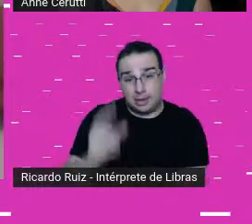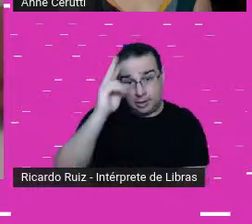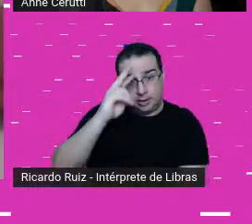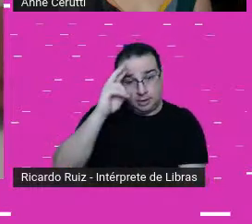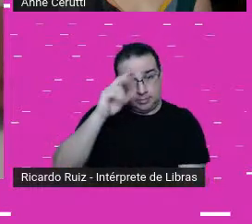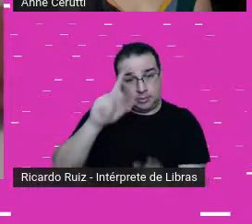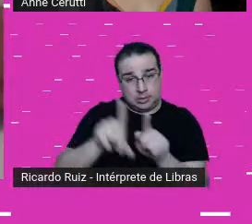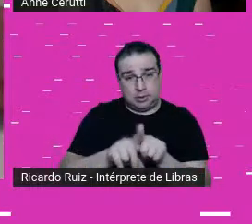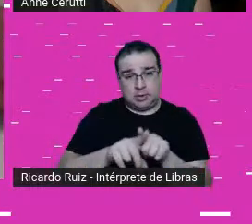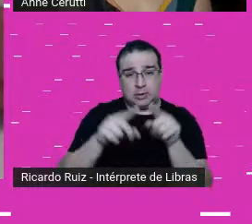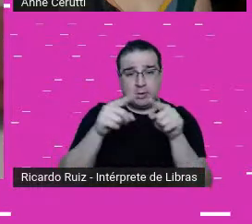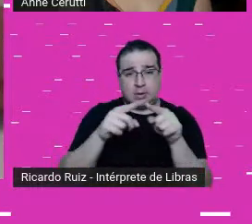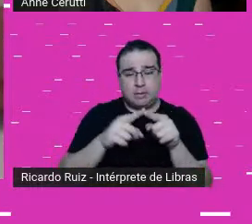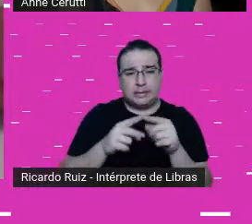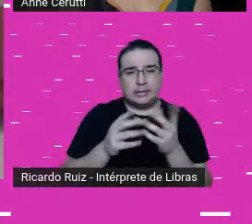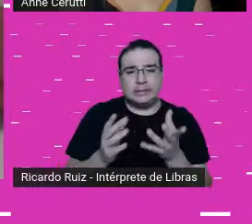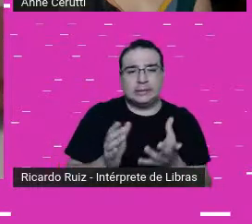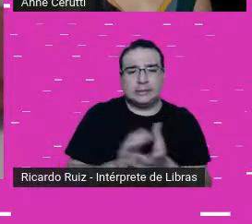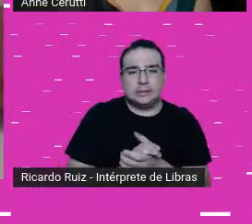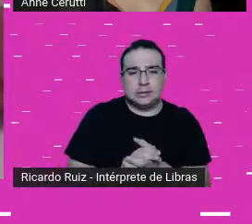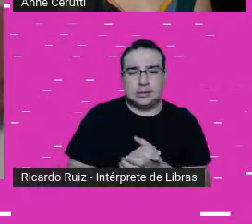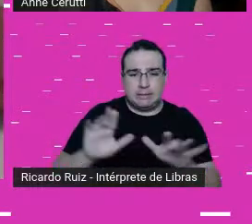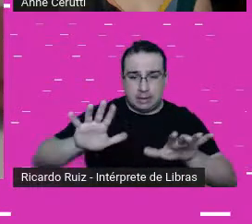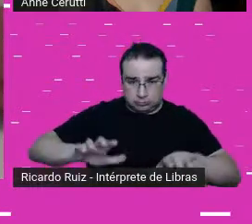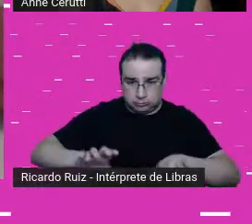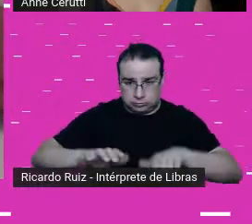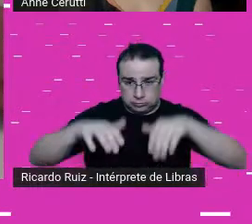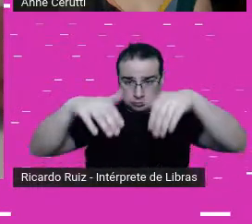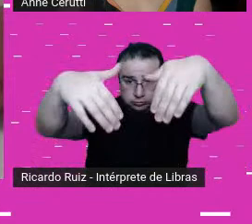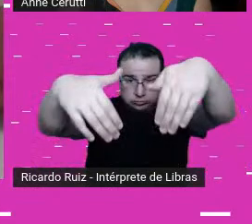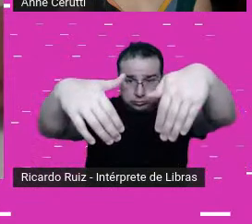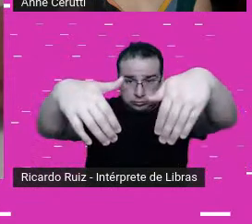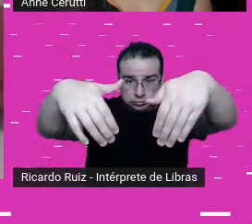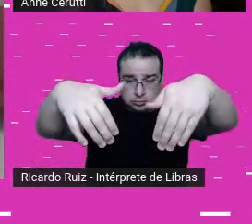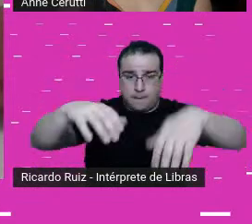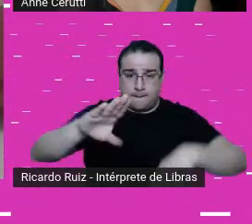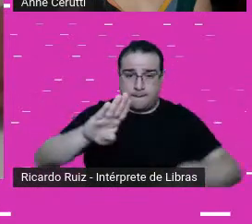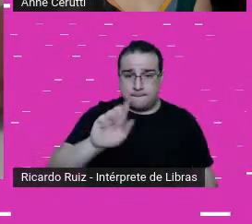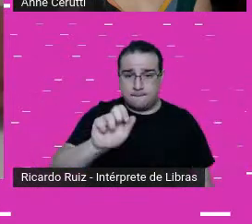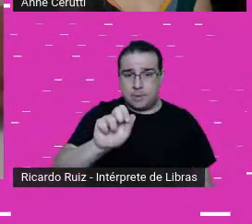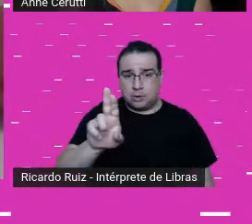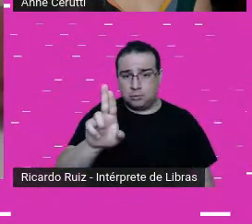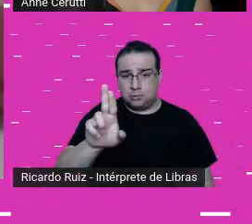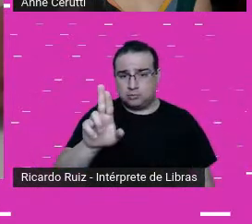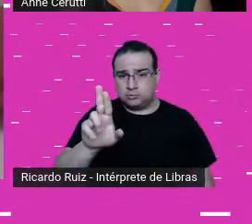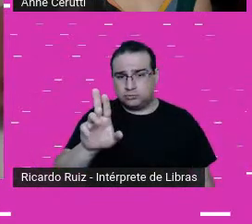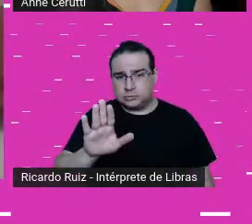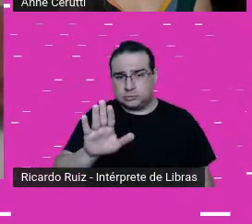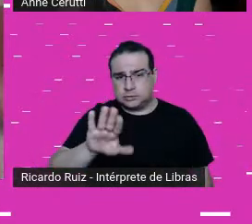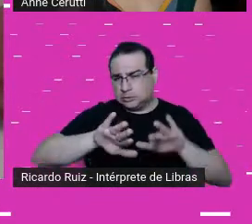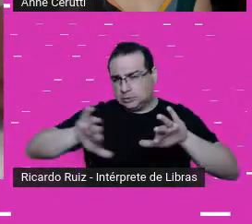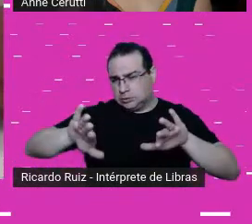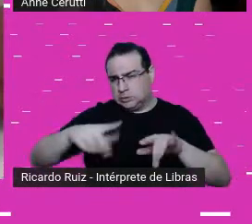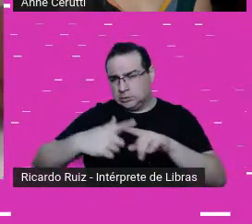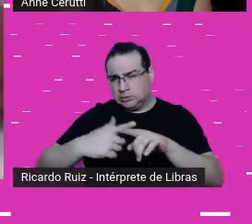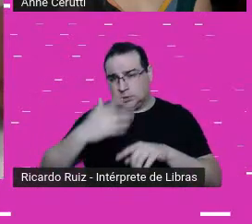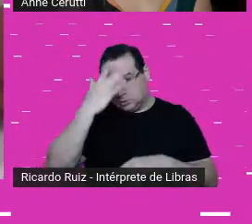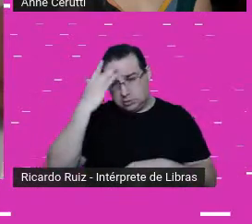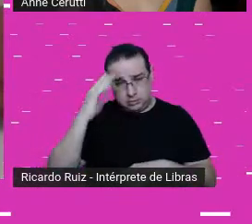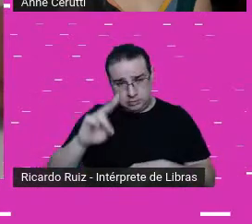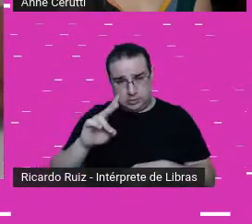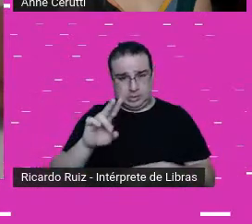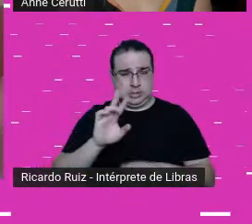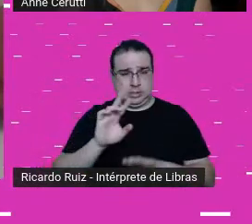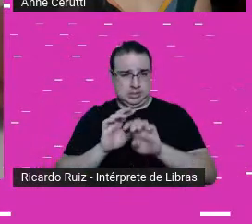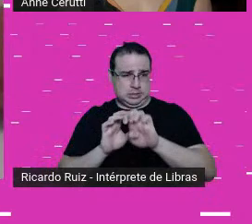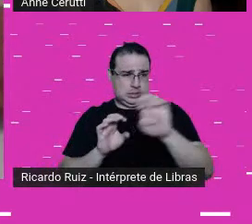também de um baú que ficava no canto, né, de quem está assistindo no canto